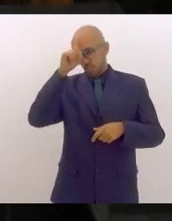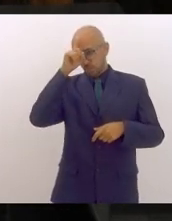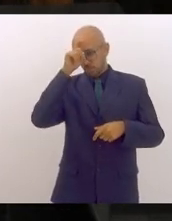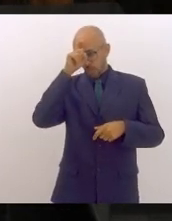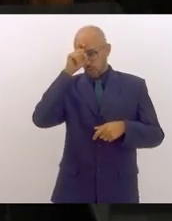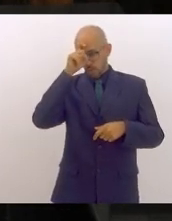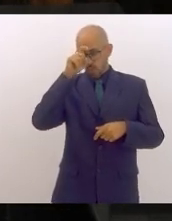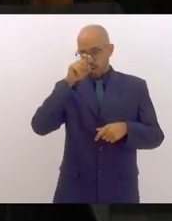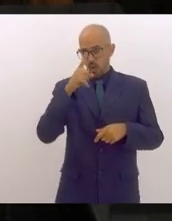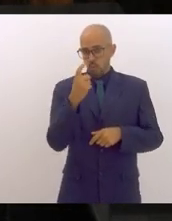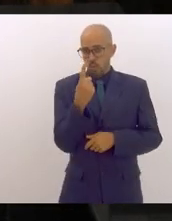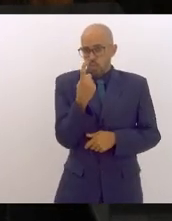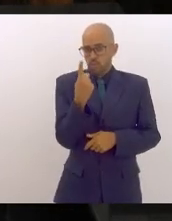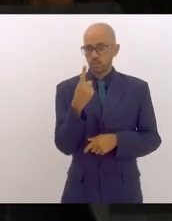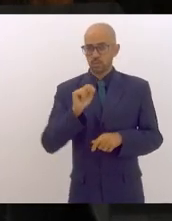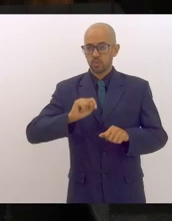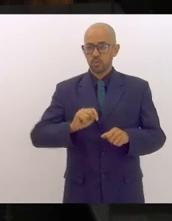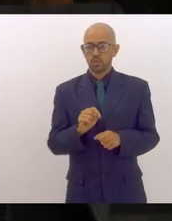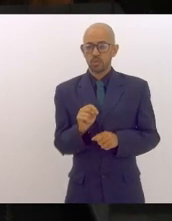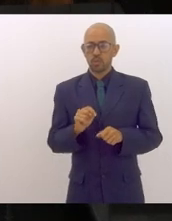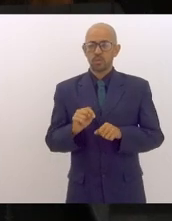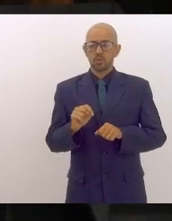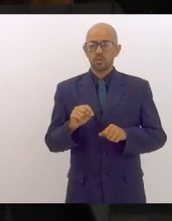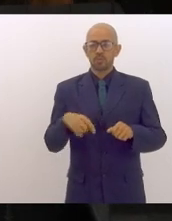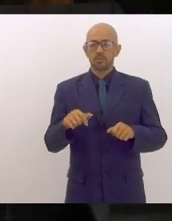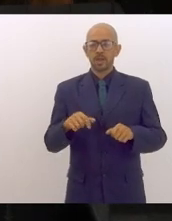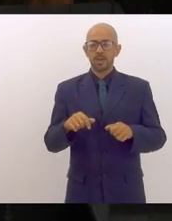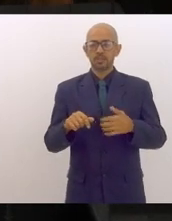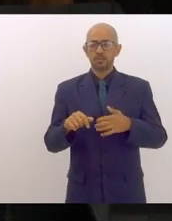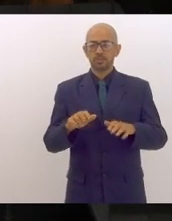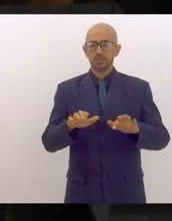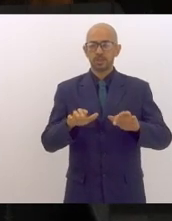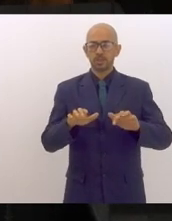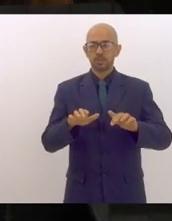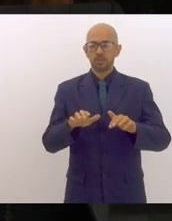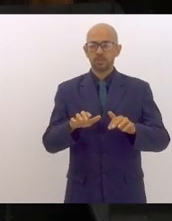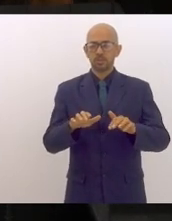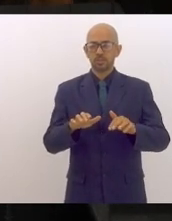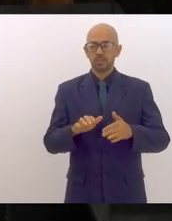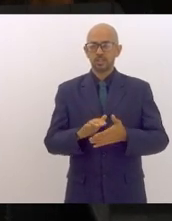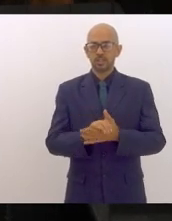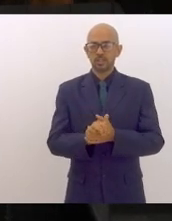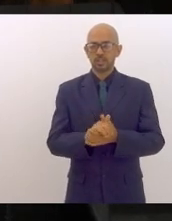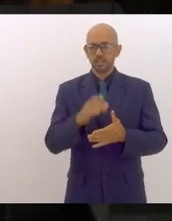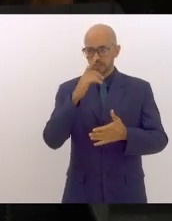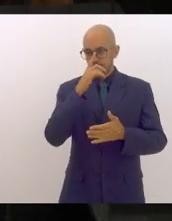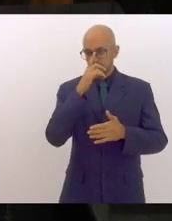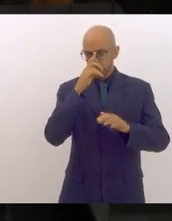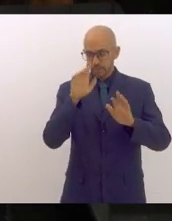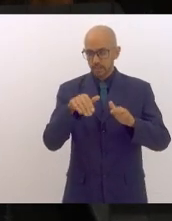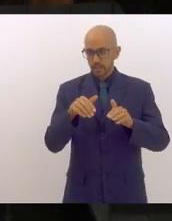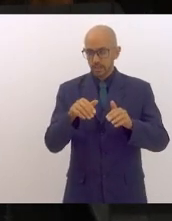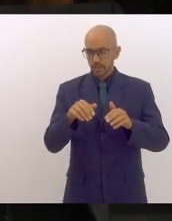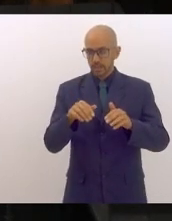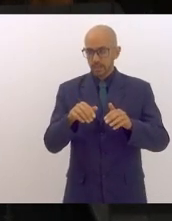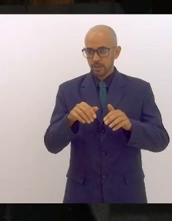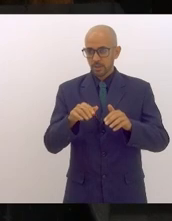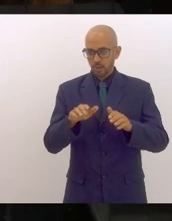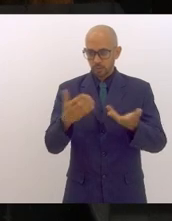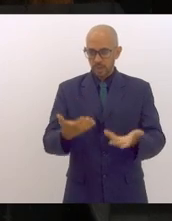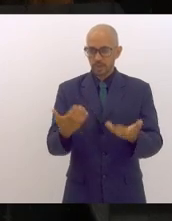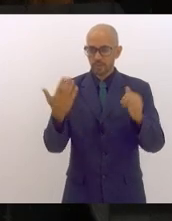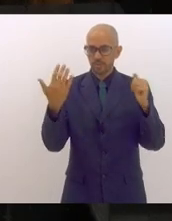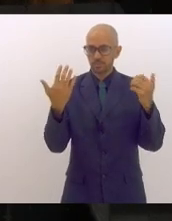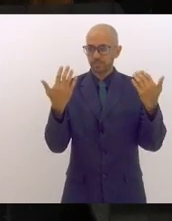é o único, que já disse aqui, que faz atendimento SUS de baixa e média complexidade. Então, eu quero aqui saudar